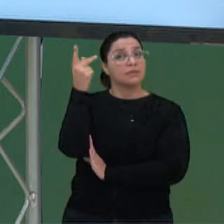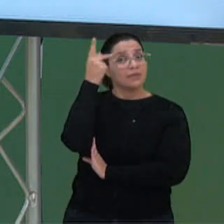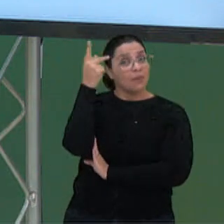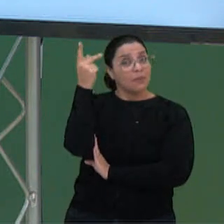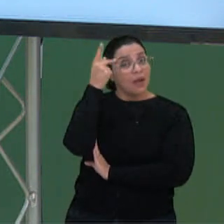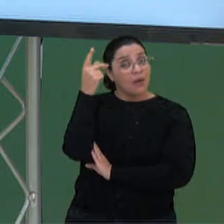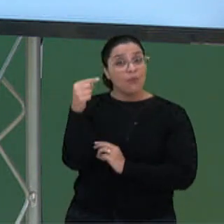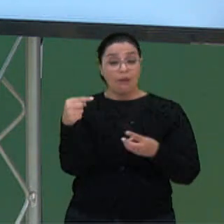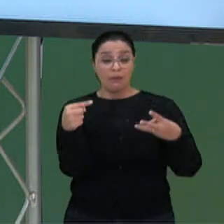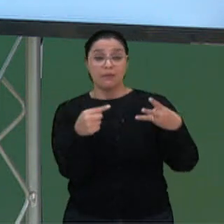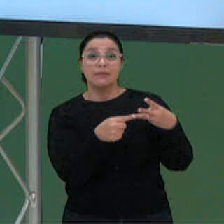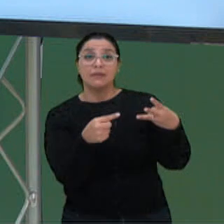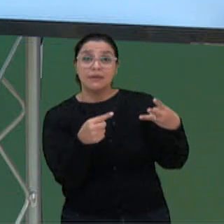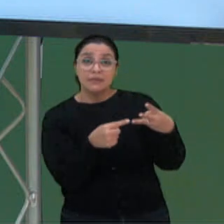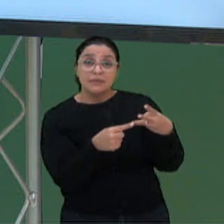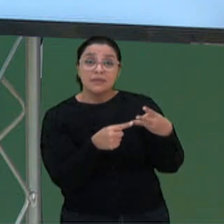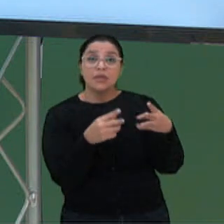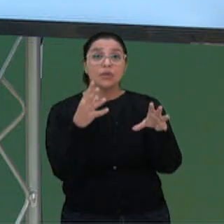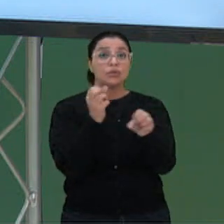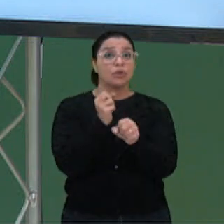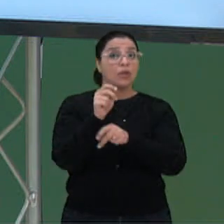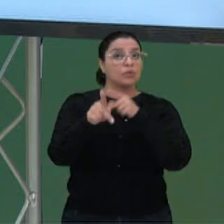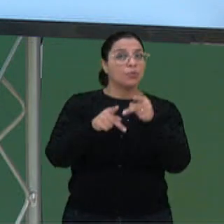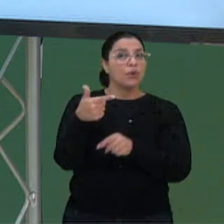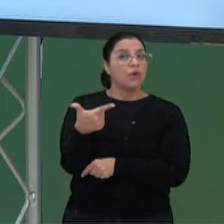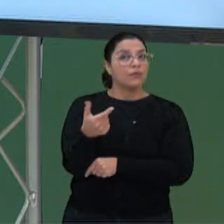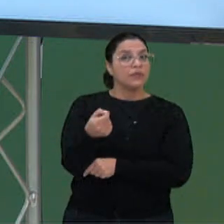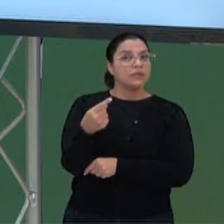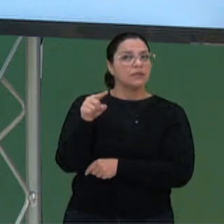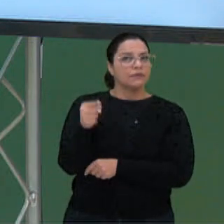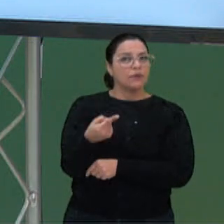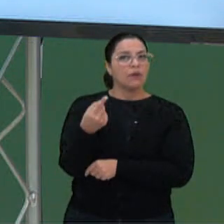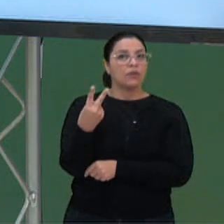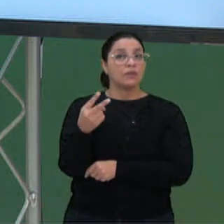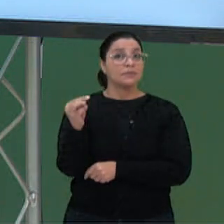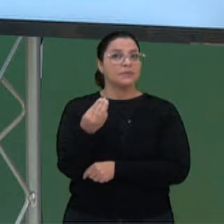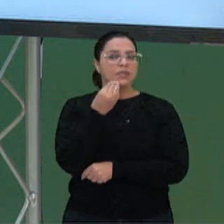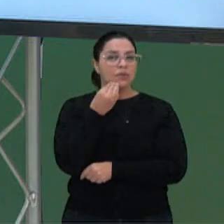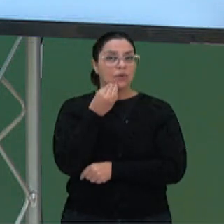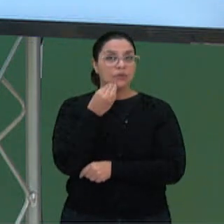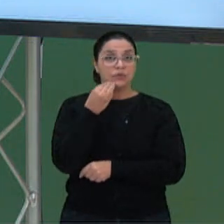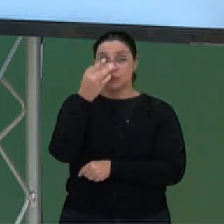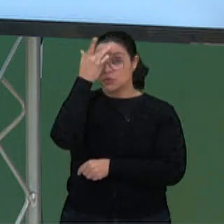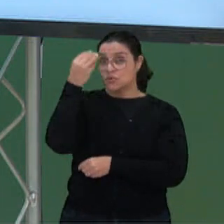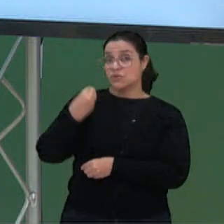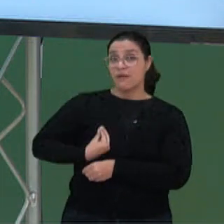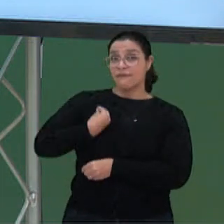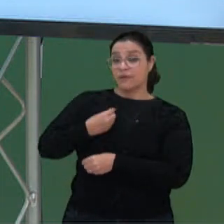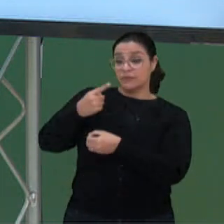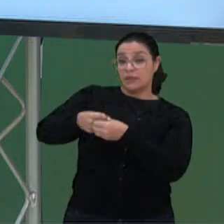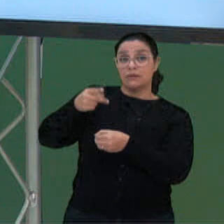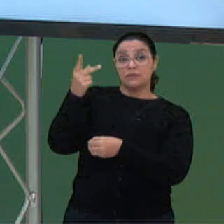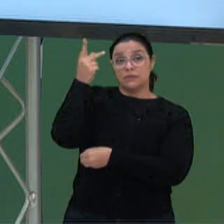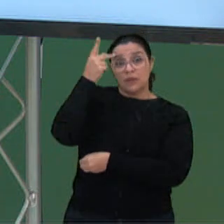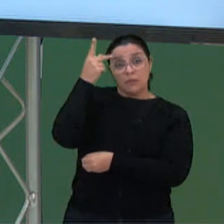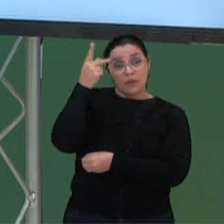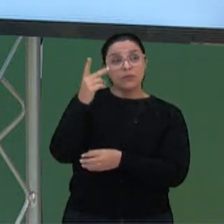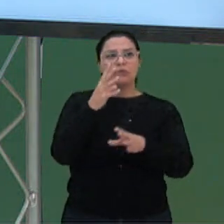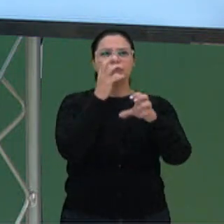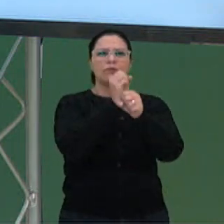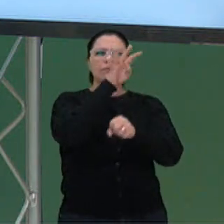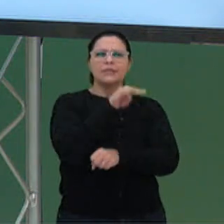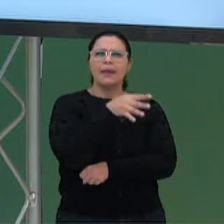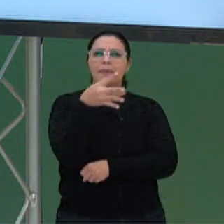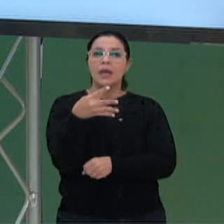que é a terceira em população, com 20,2 milhões de habitantes. Então, estas aqui estão